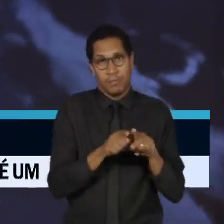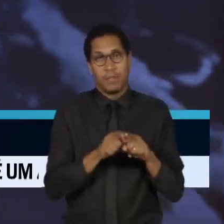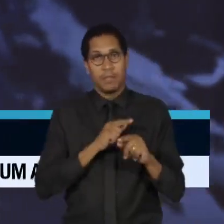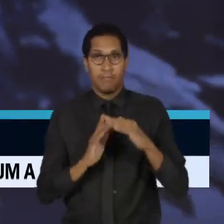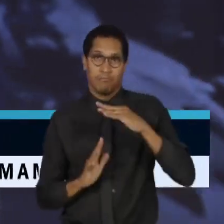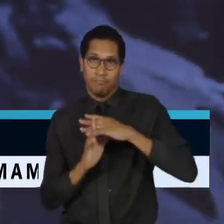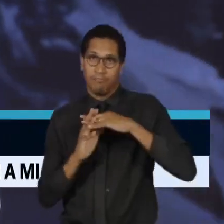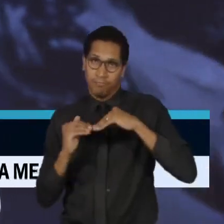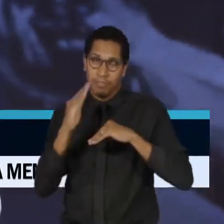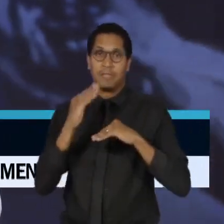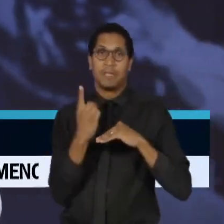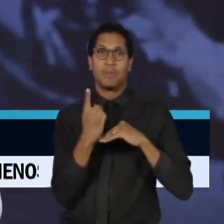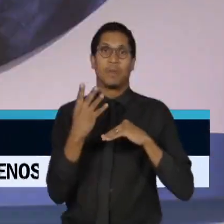bilhões de reais por dois anos